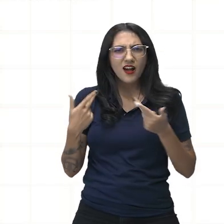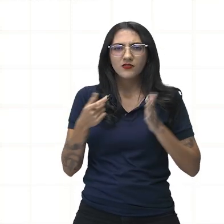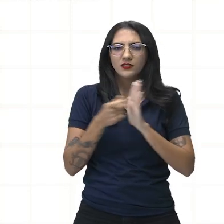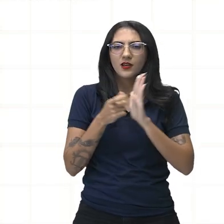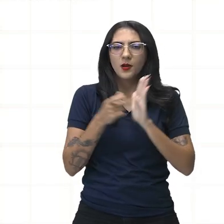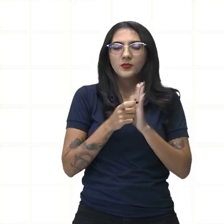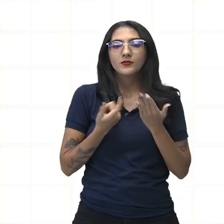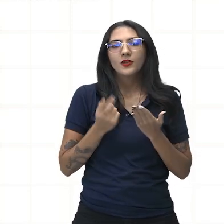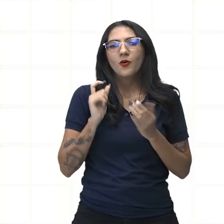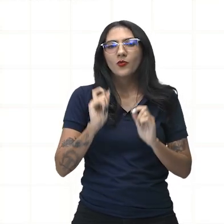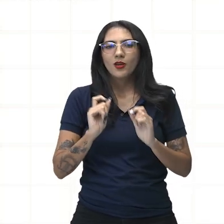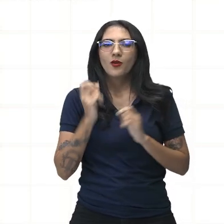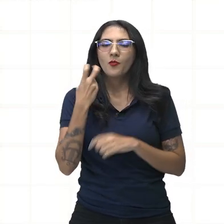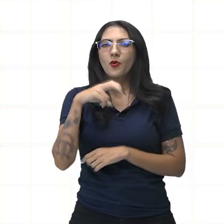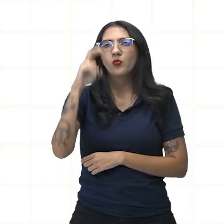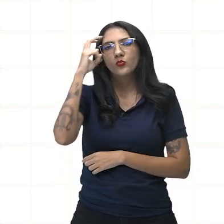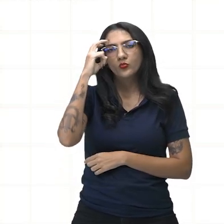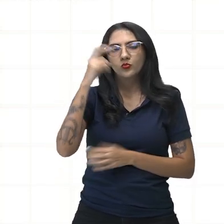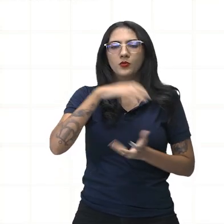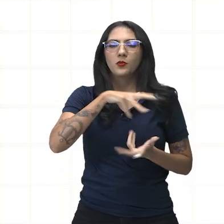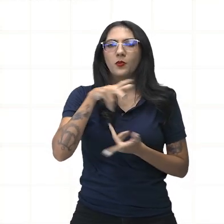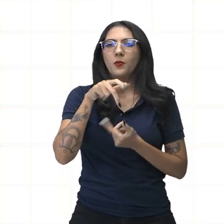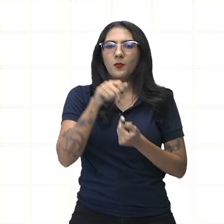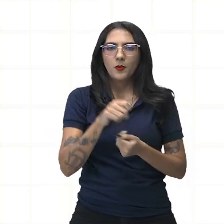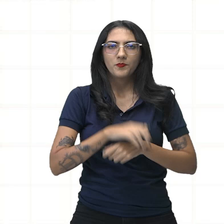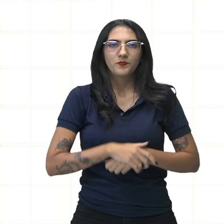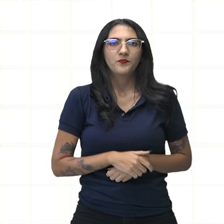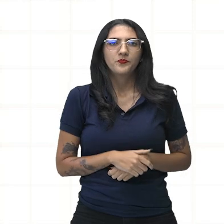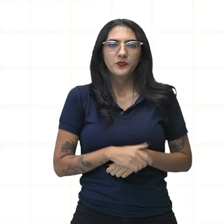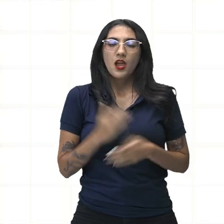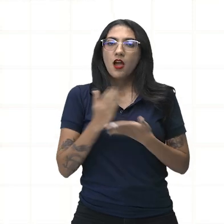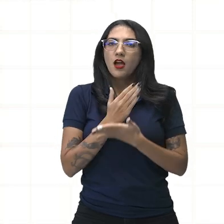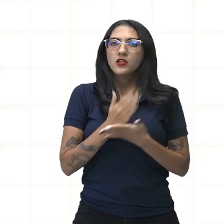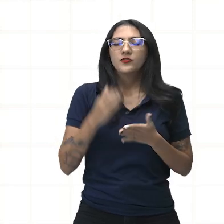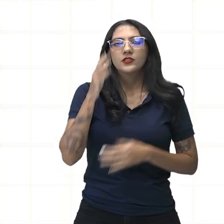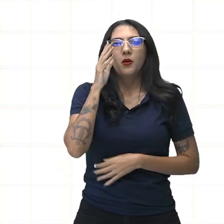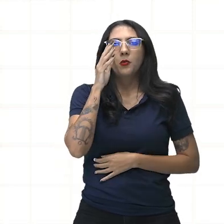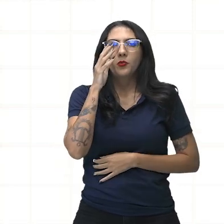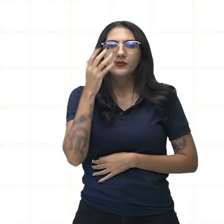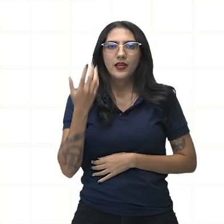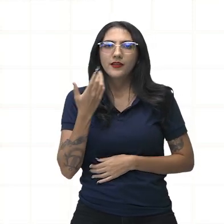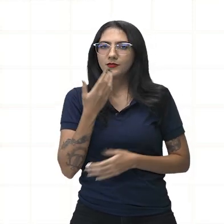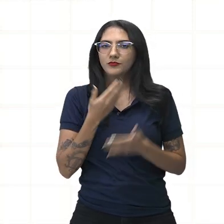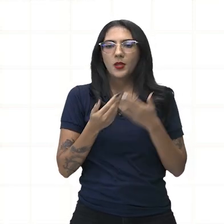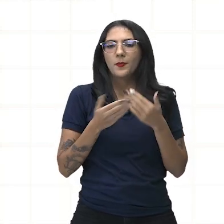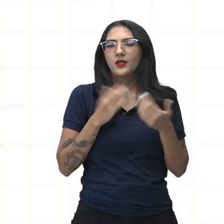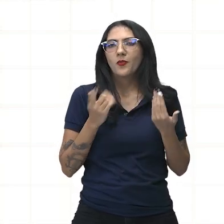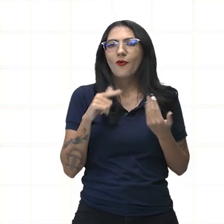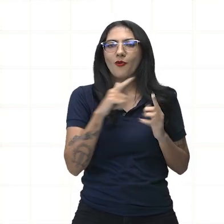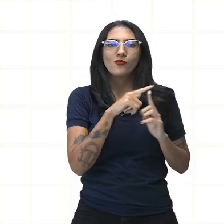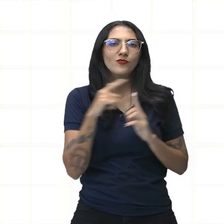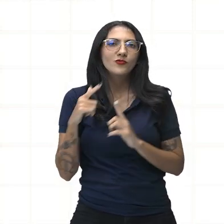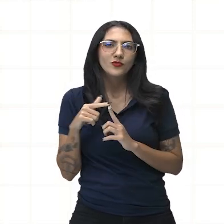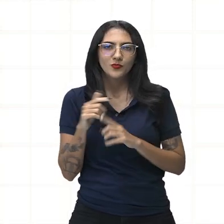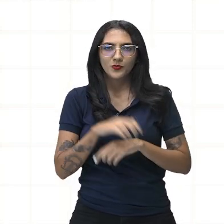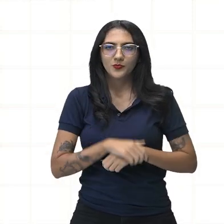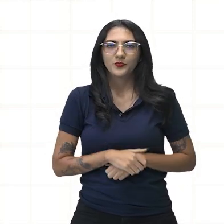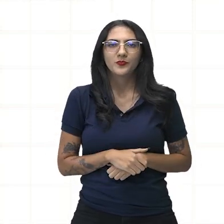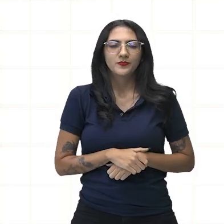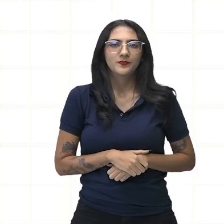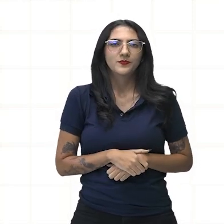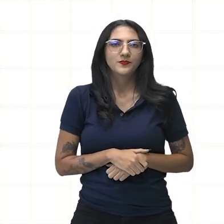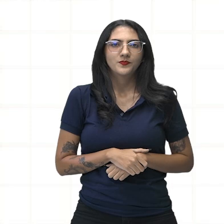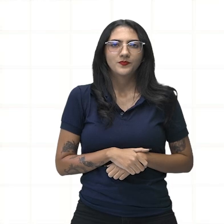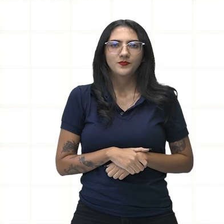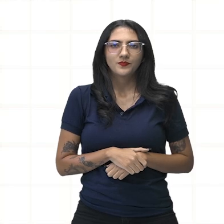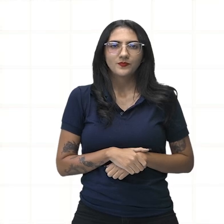o que nós chamamos de cultura global, que muitas das vezes acontece em detrimento da nossa cultura, certo? Outro